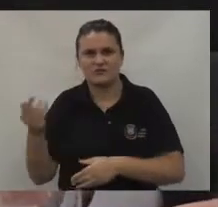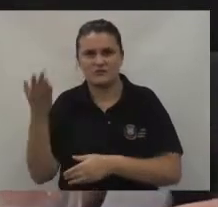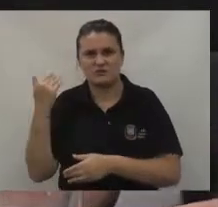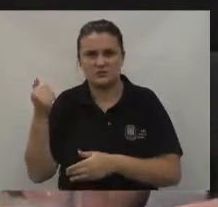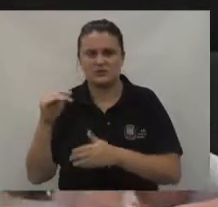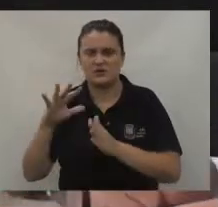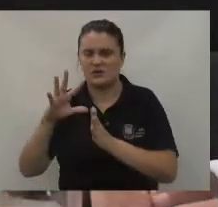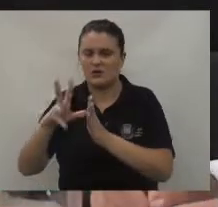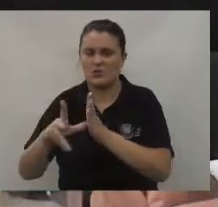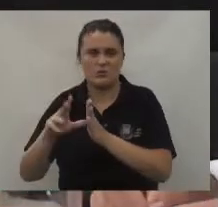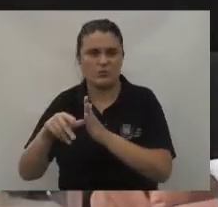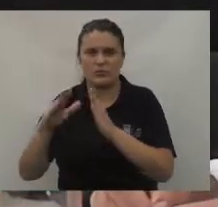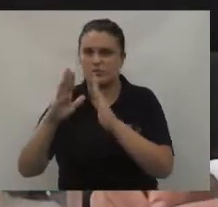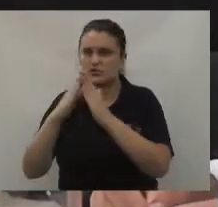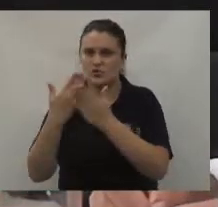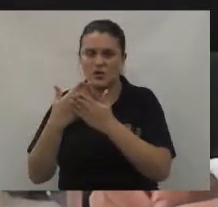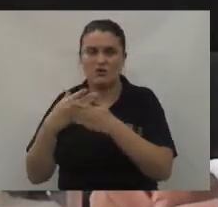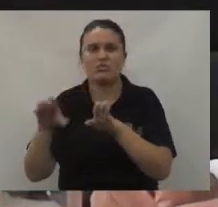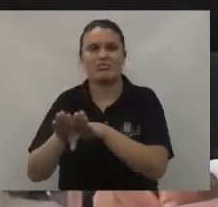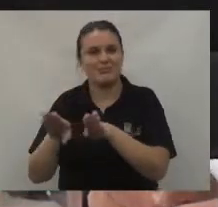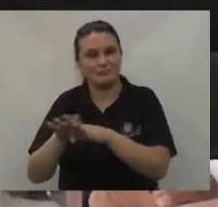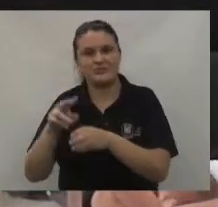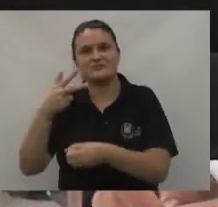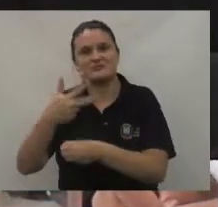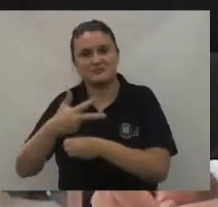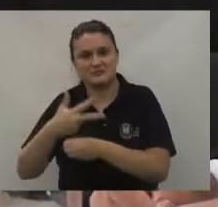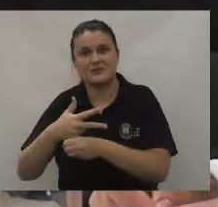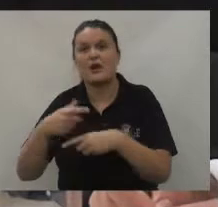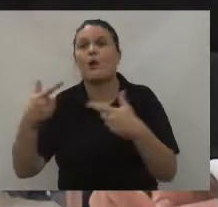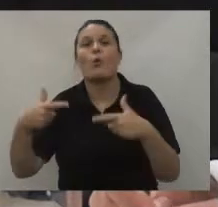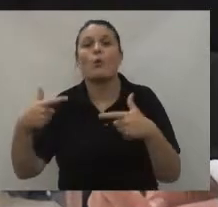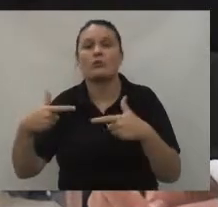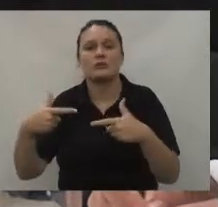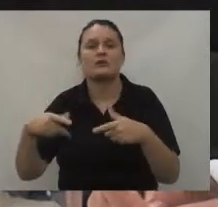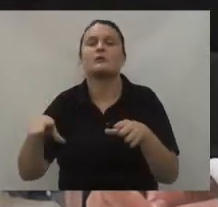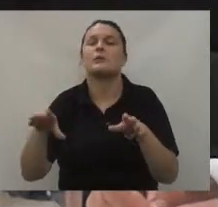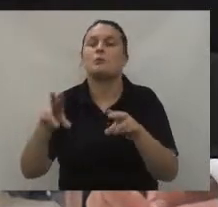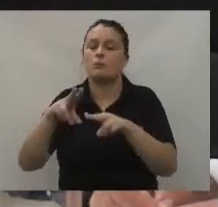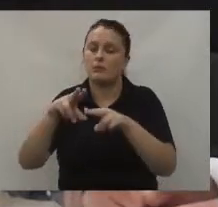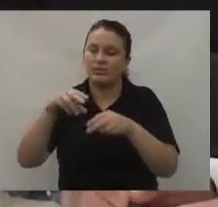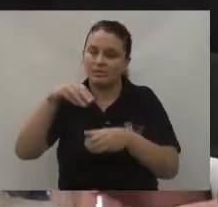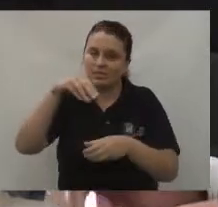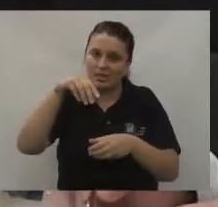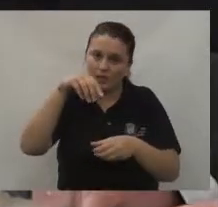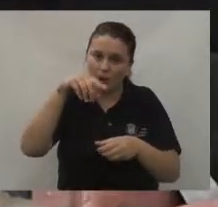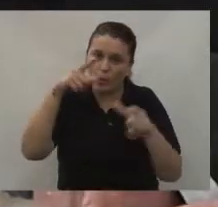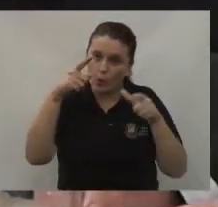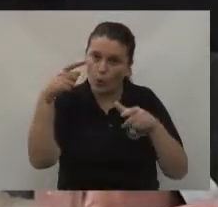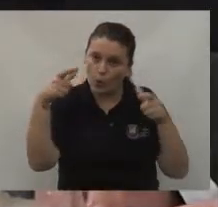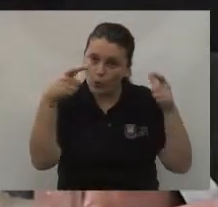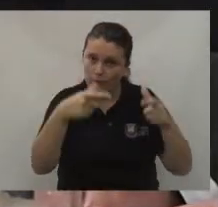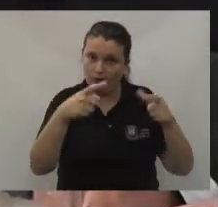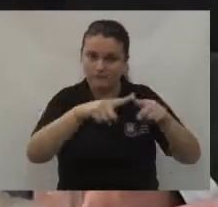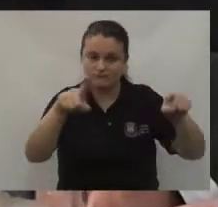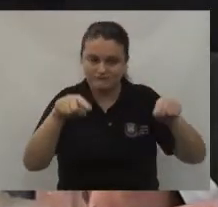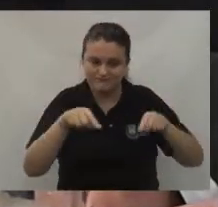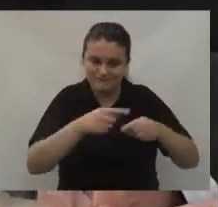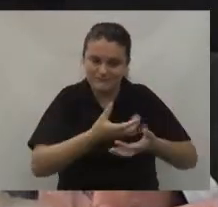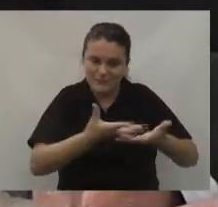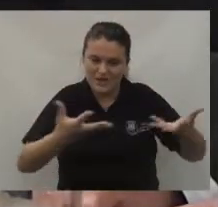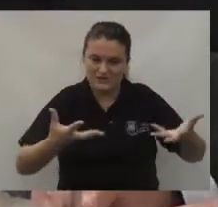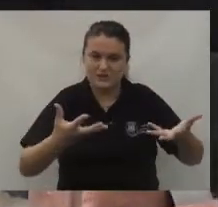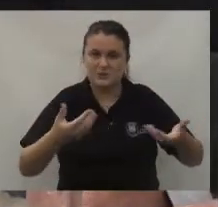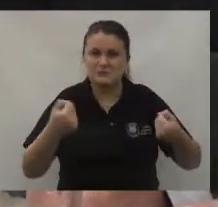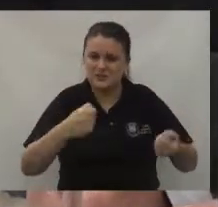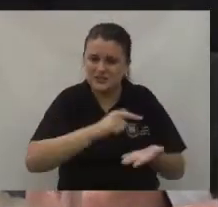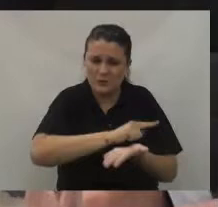roubaram os negócios a terceira idade lá sair por onde no meio do matagal então curta pegar nesse terreno e não